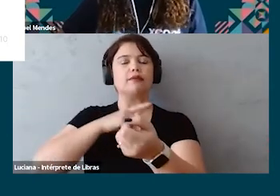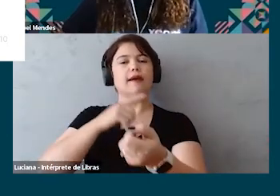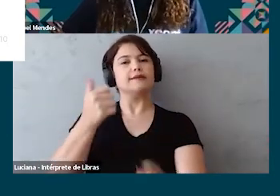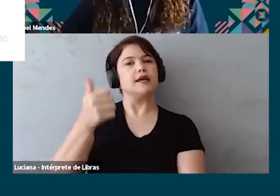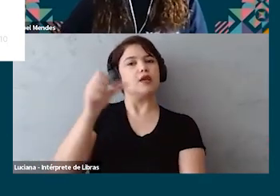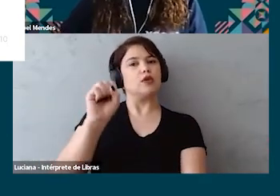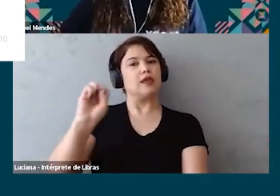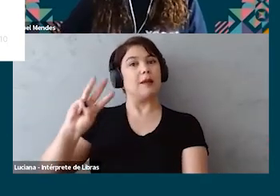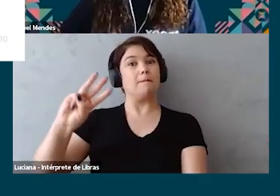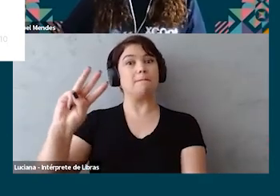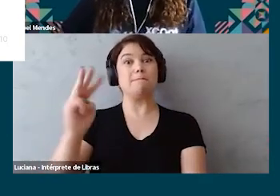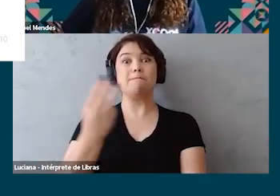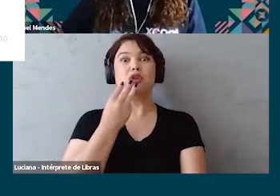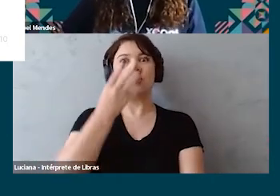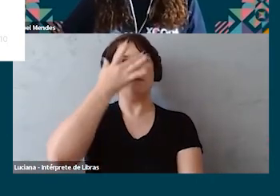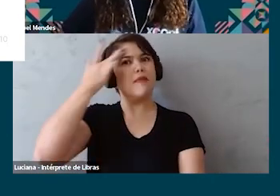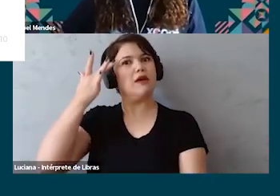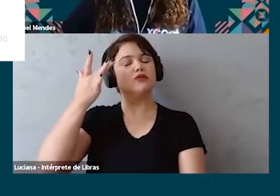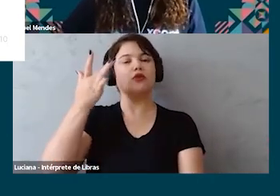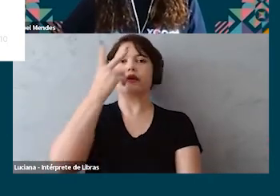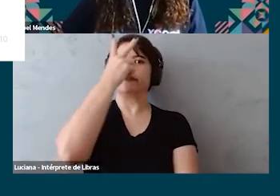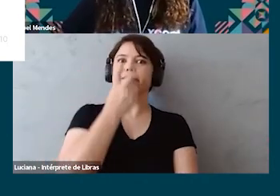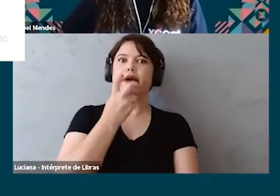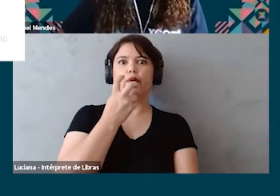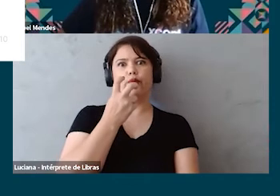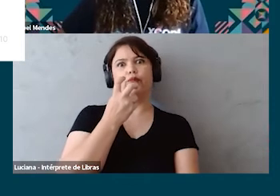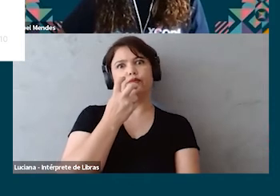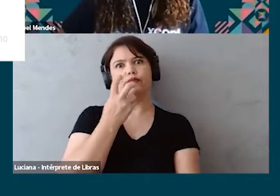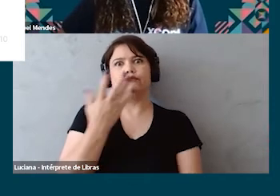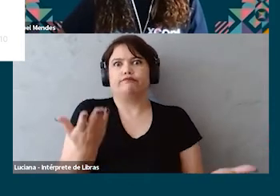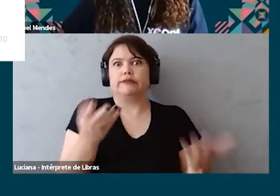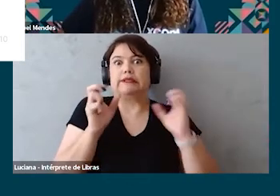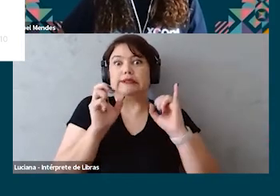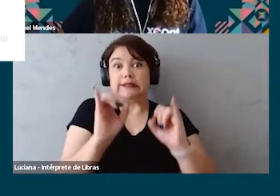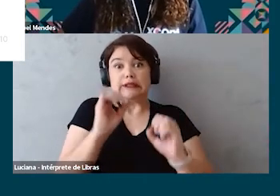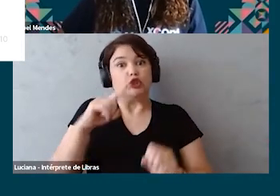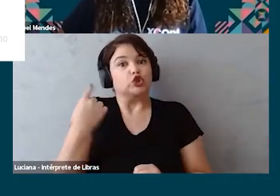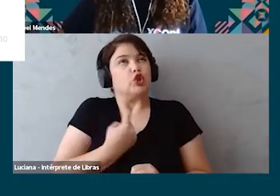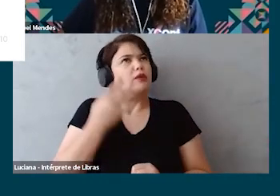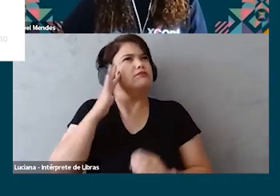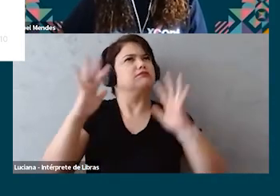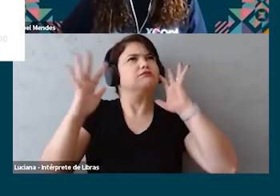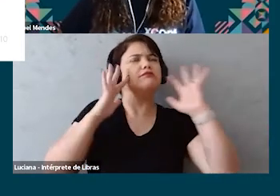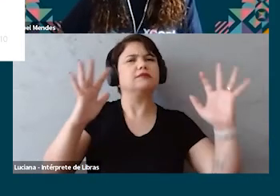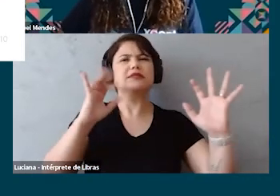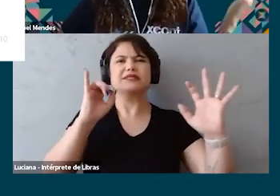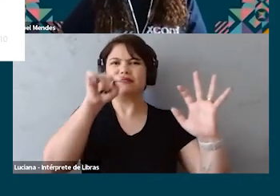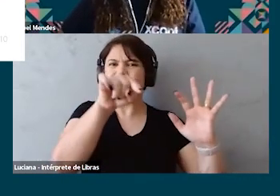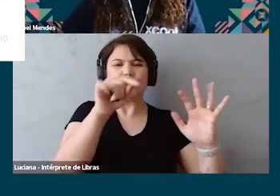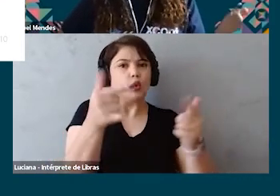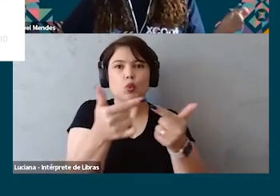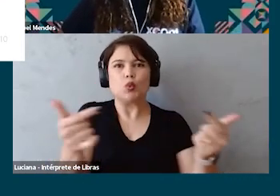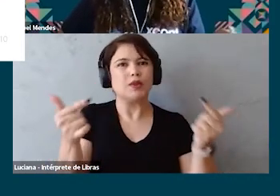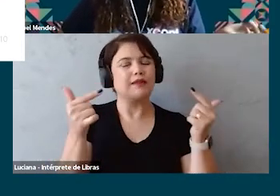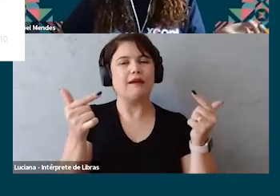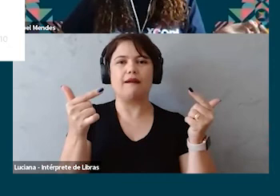180 milhões de PCDs visuais. Se nós formos pensar,